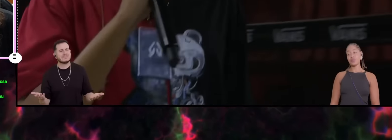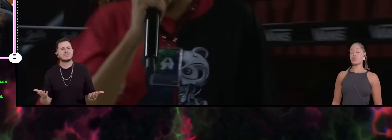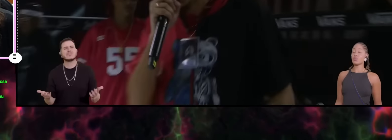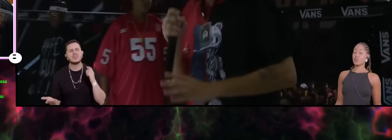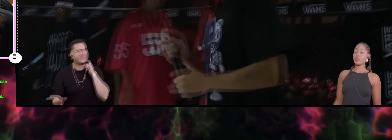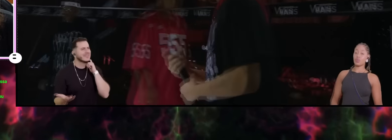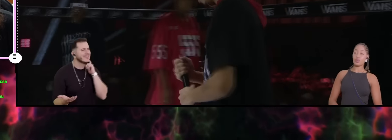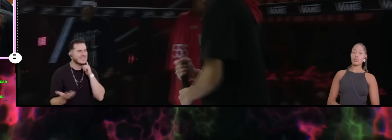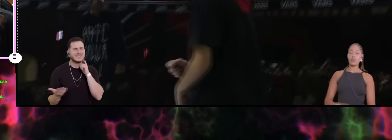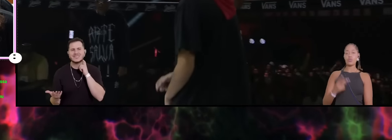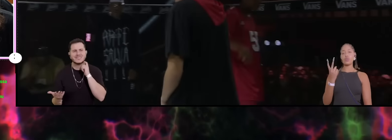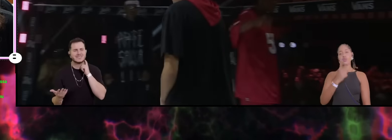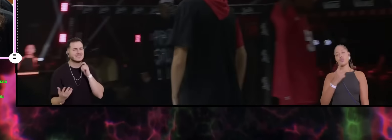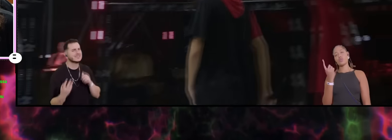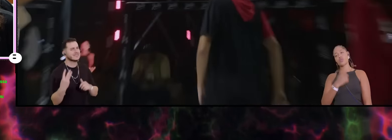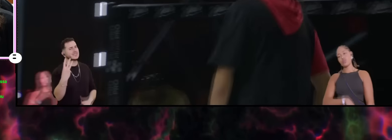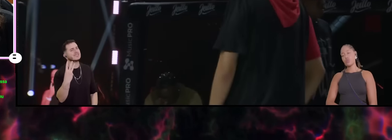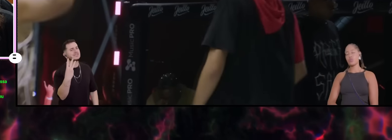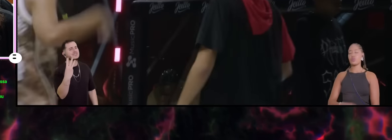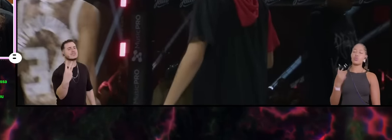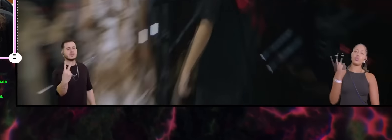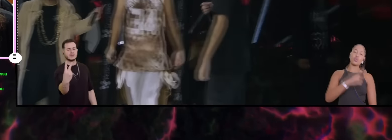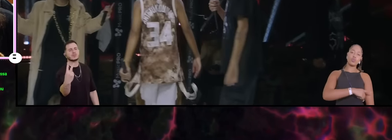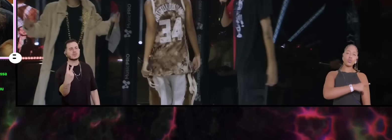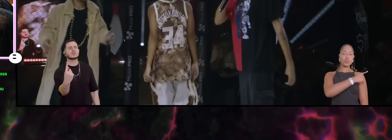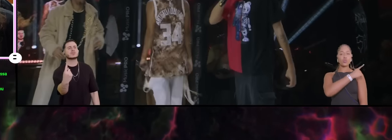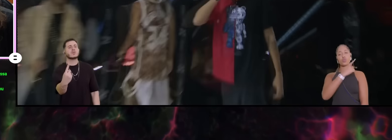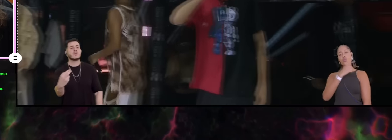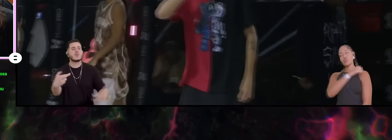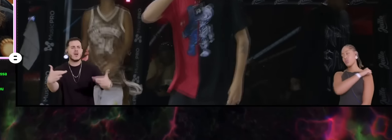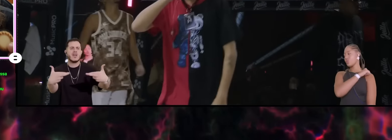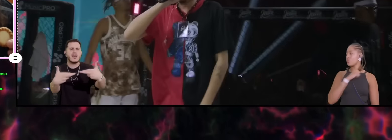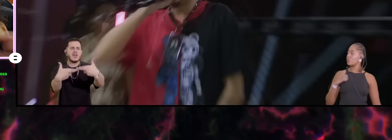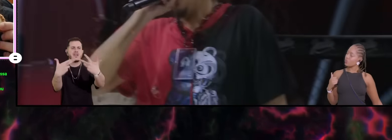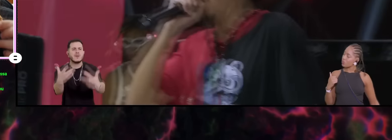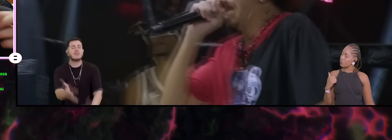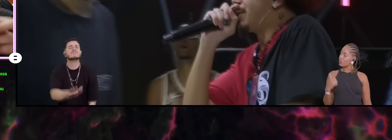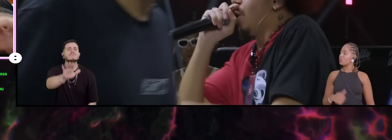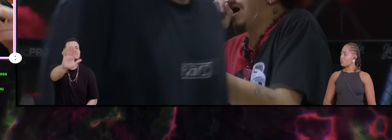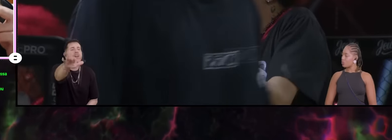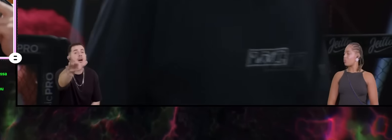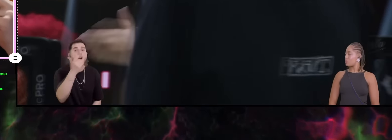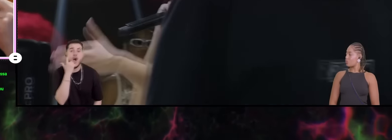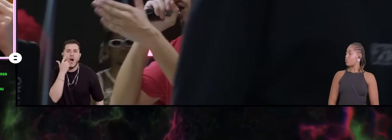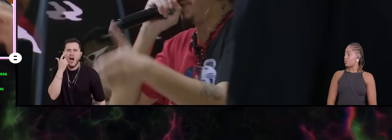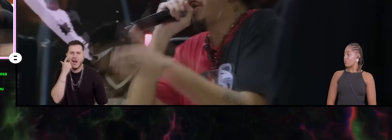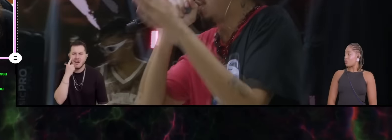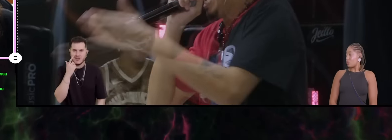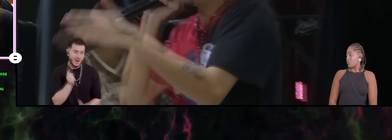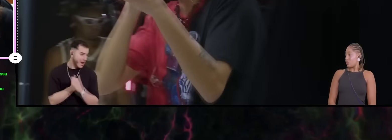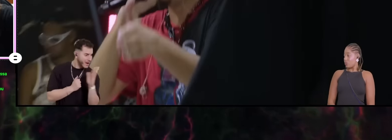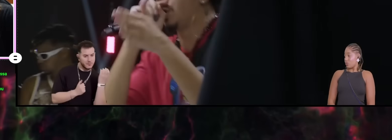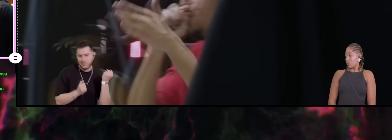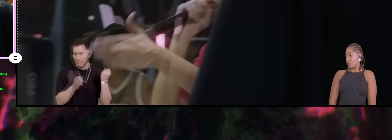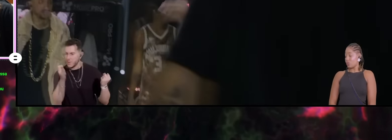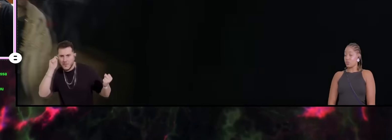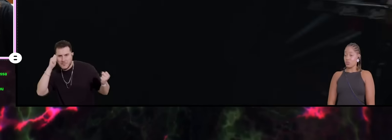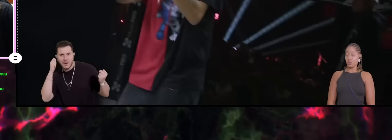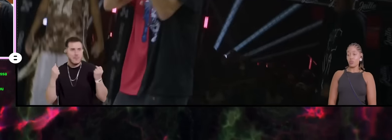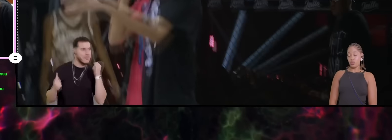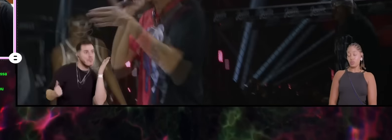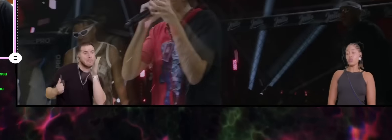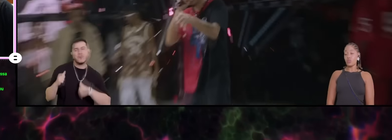Muito boa. Então, eu tô em dúvida se é azul ou roxo. Mas pode ser essa torção da câmera entrando a gente. O lado mal quebra é, cara, que preto. Eu te espanco